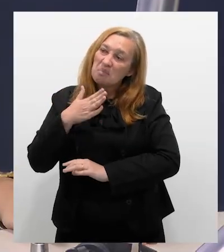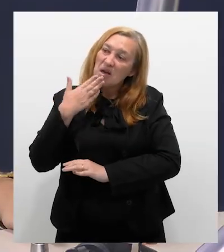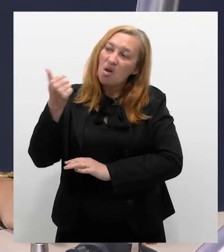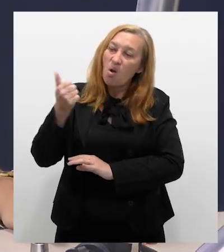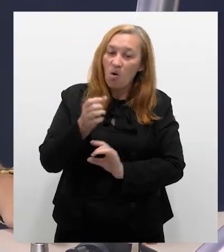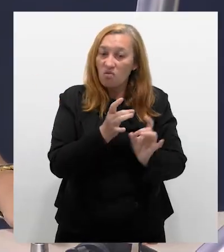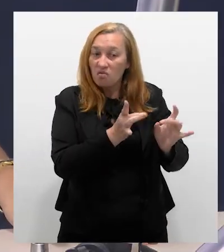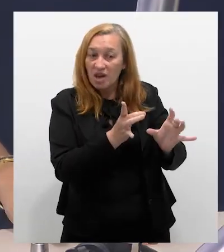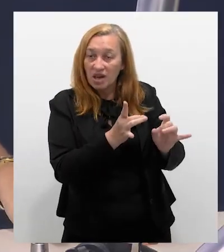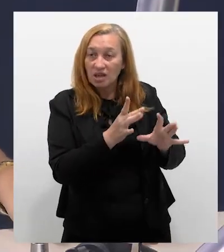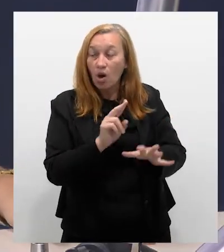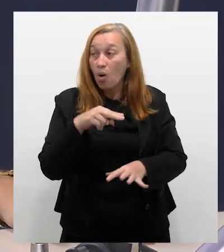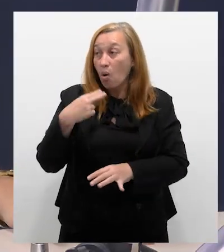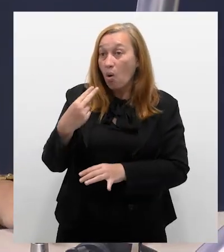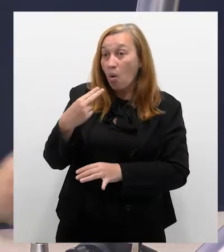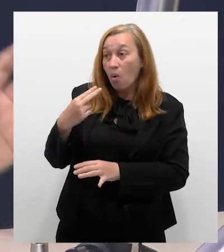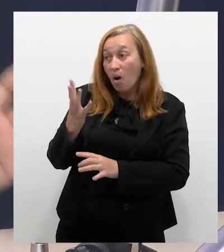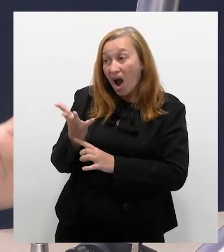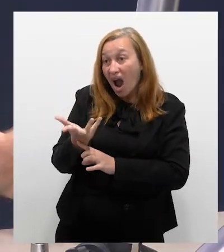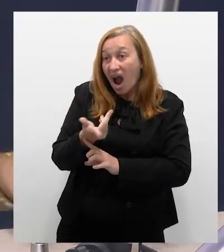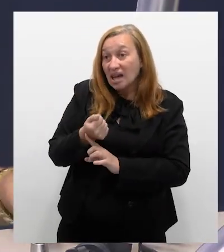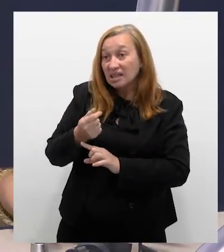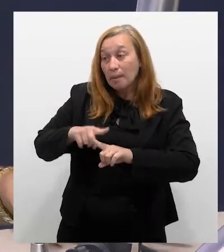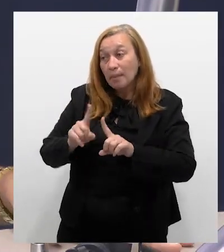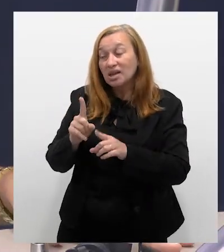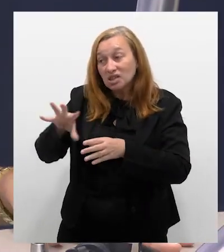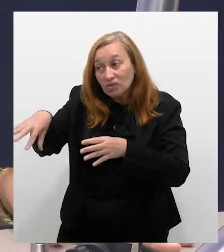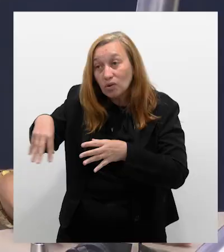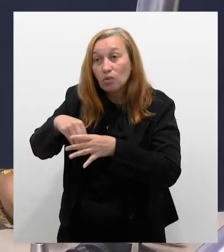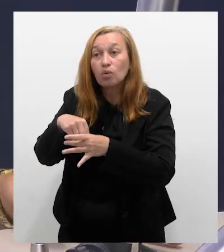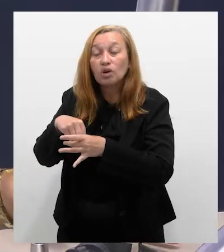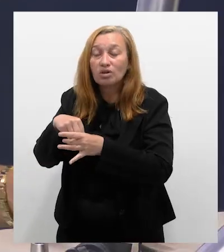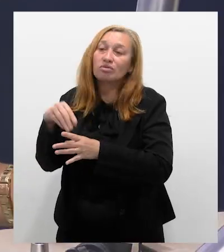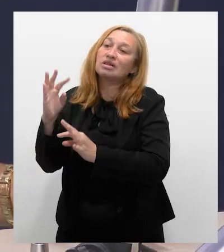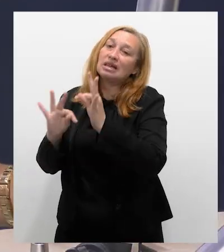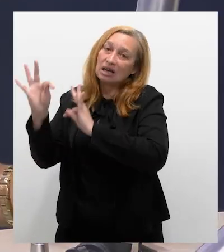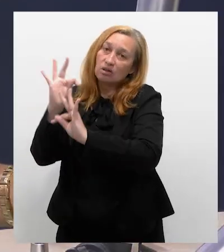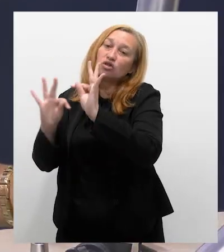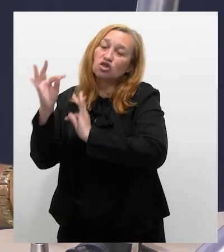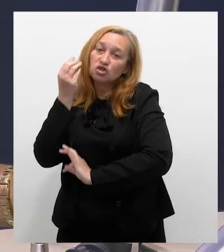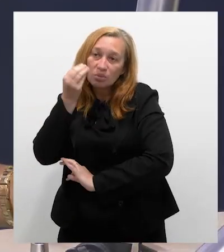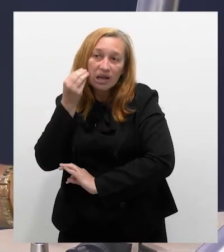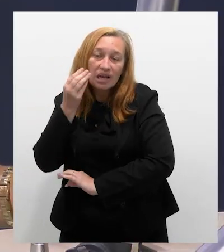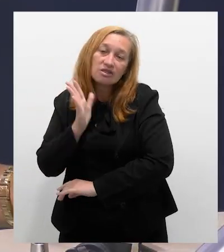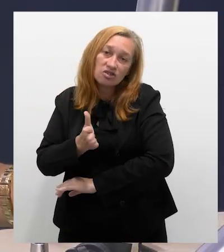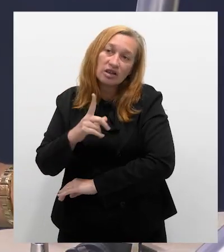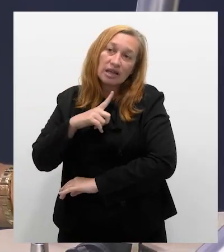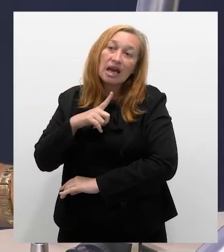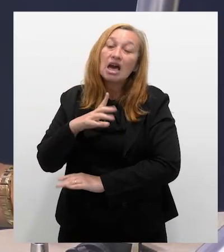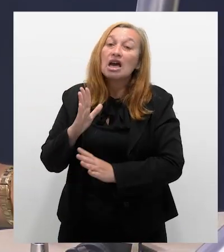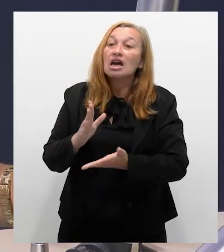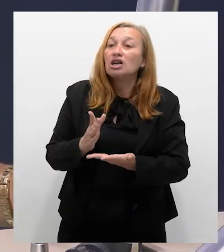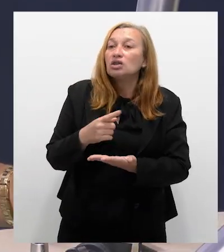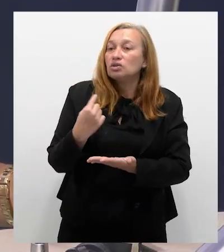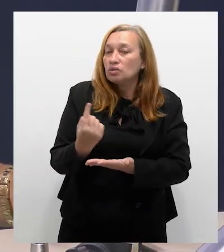tecnologia e descobre que o potencial dele é arte. Mas ele teve uma iniciação. Porque a gente tem uma defasagem muito grande nesses